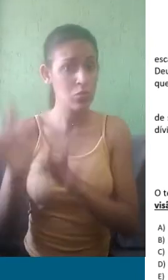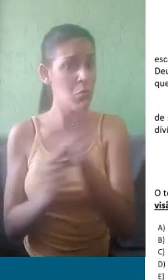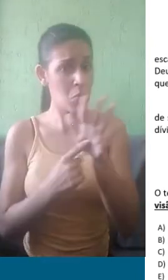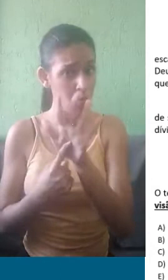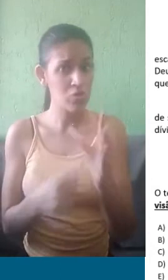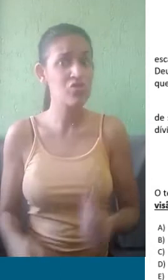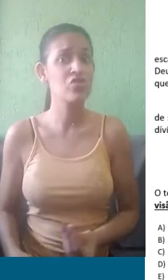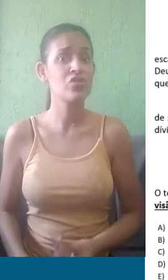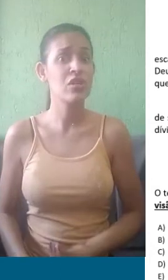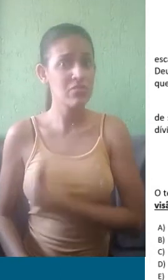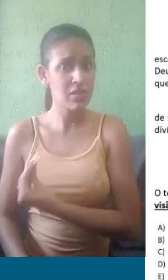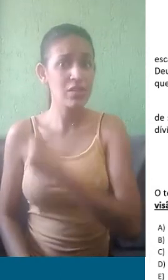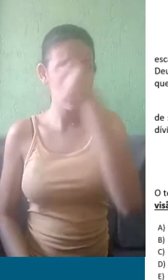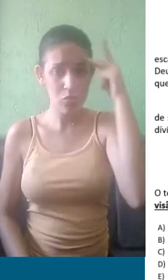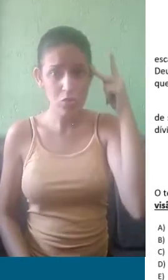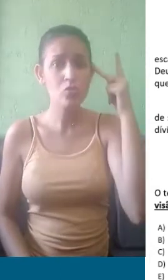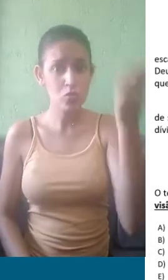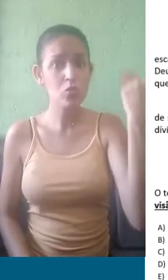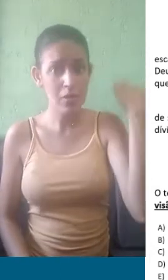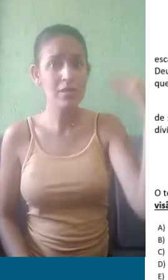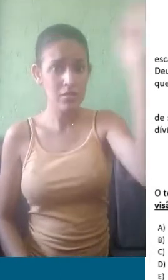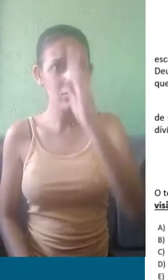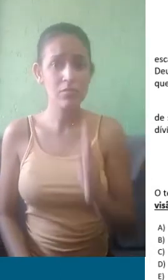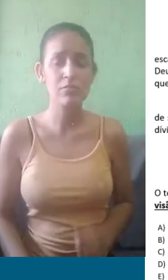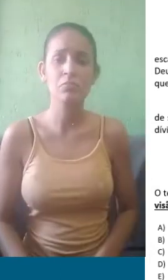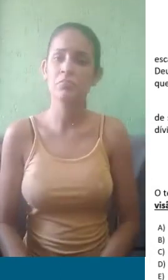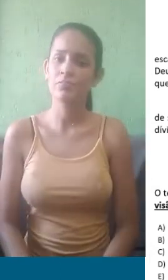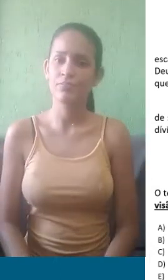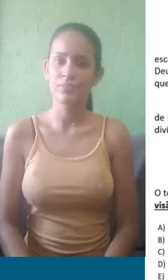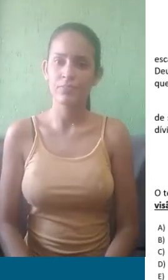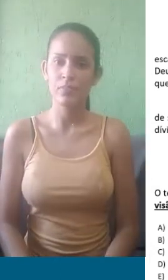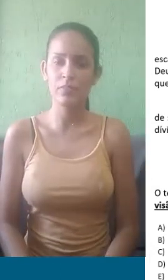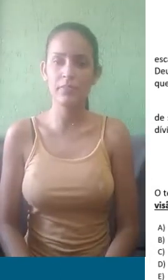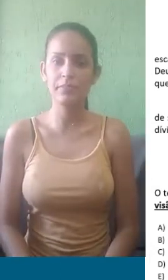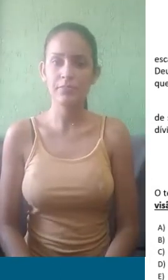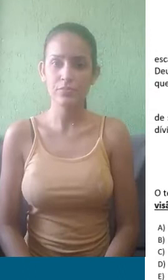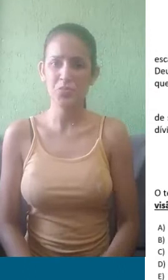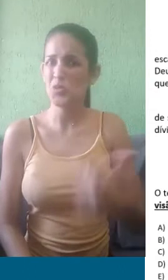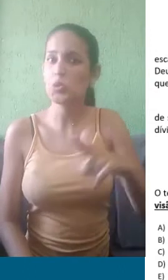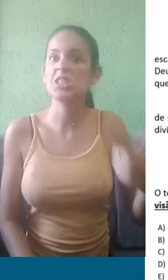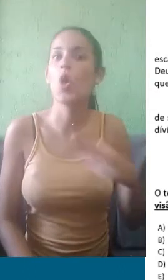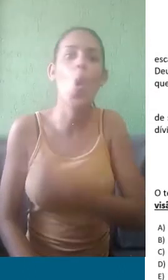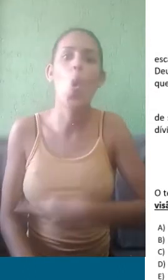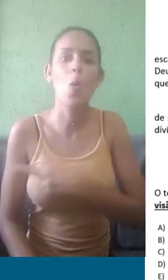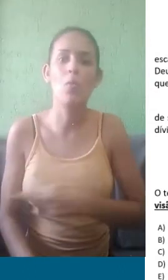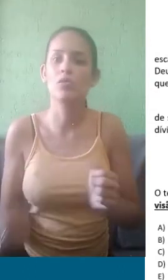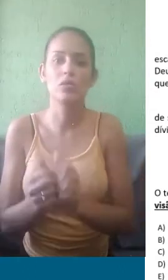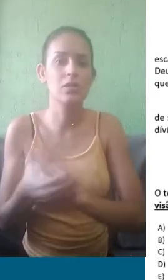brasileira da época, na qual havia um rompimento com a visão romântica e idealizada do casamento.